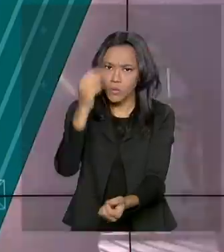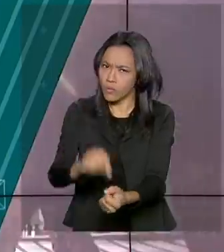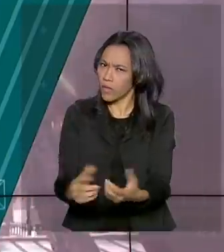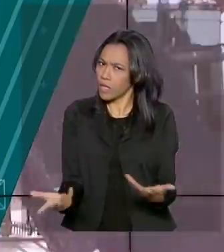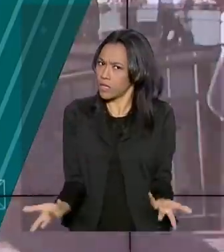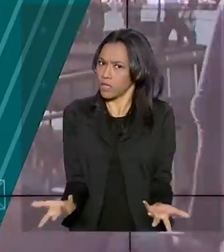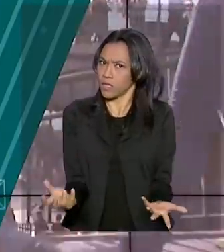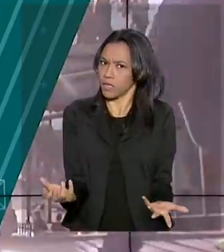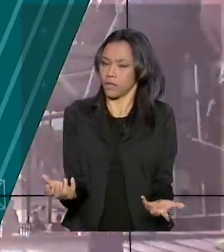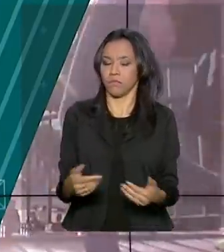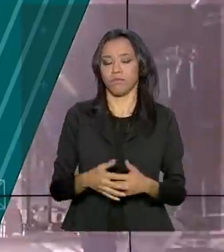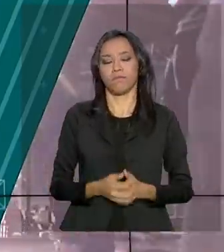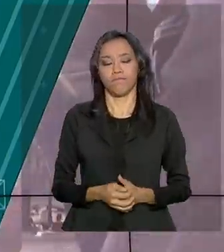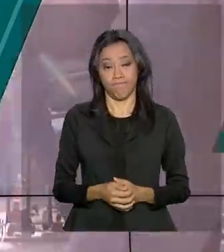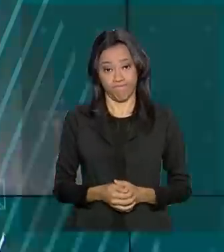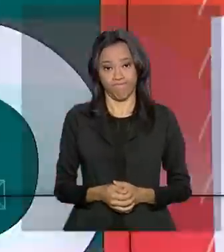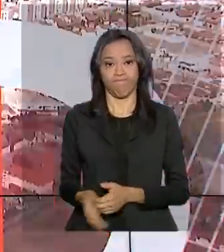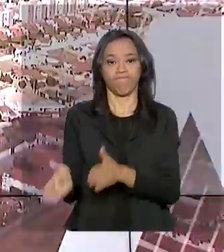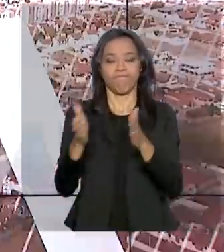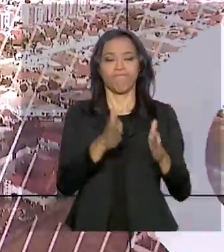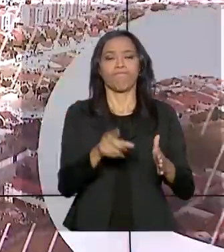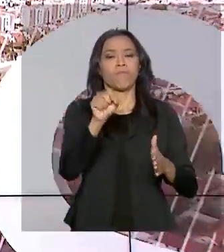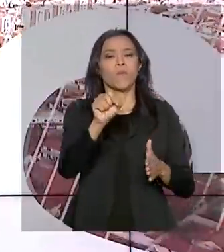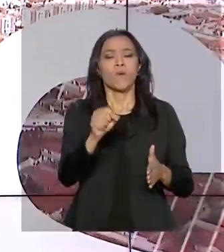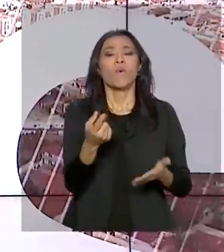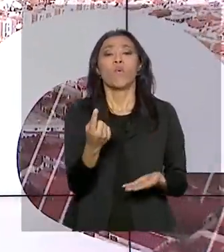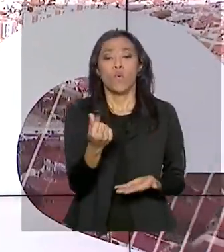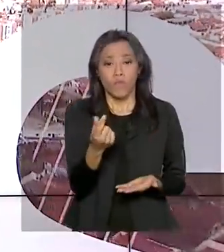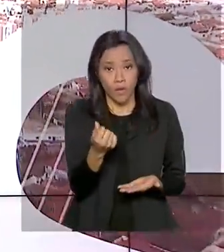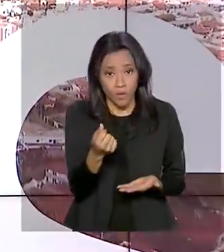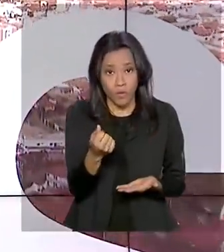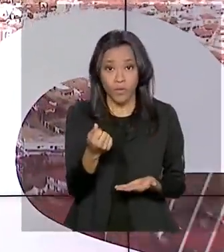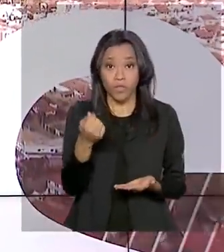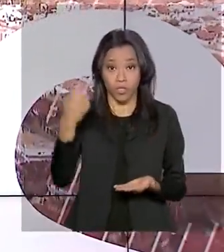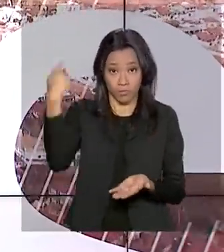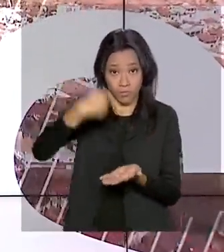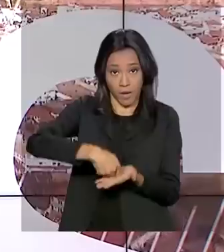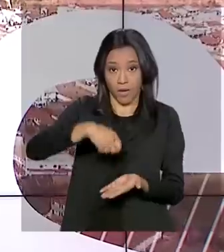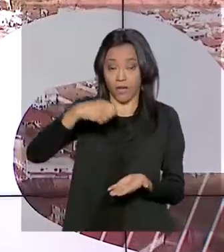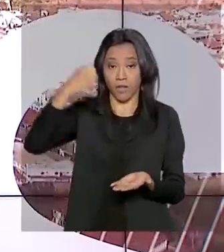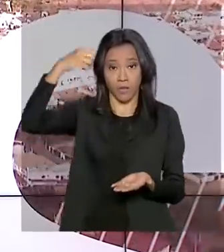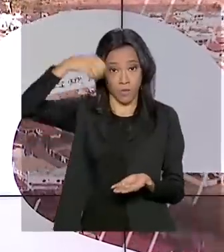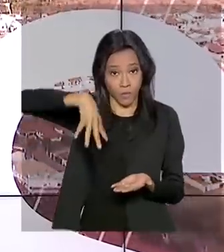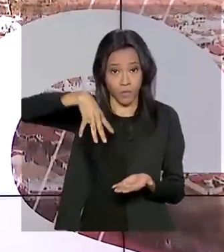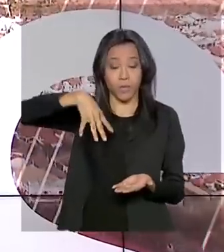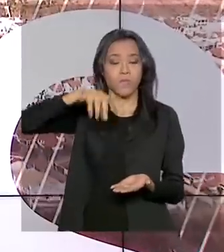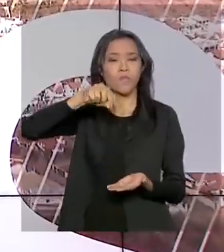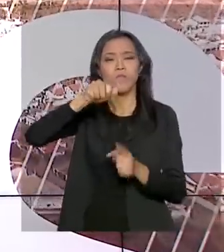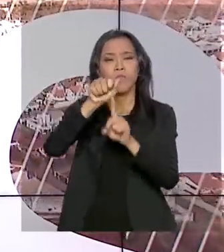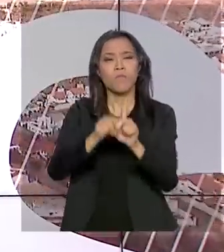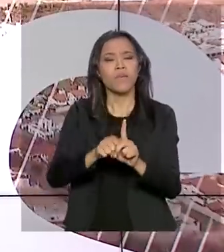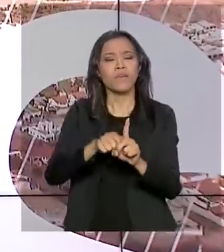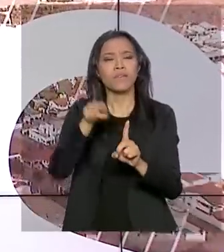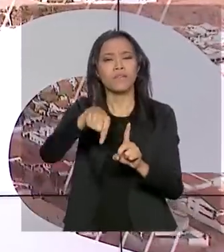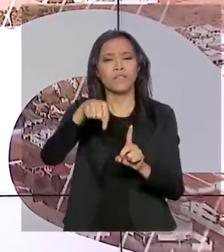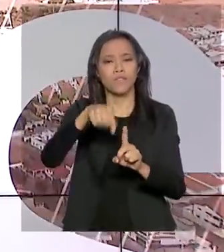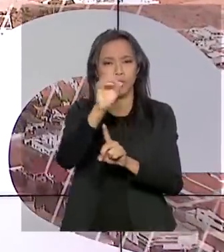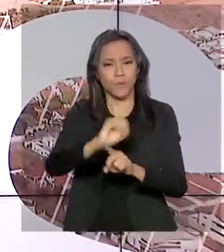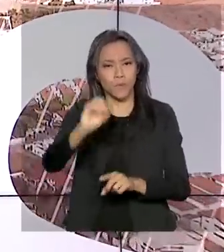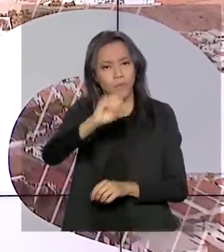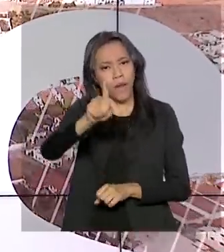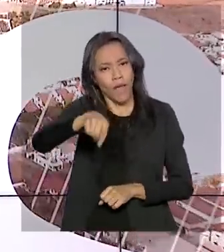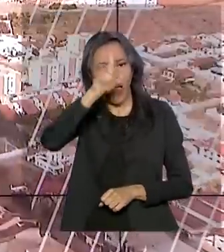realizou e aí e a bandeira tarifária deste mês de outubro será amarela o que significa uma cobrança